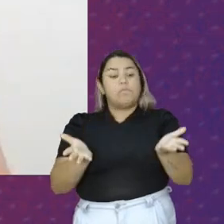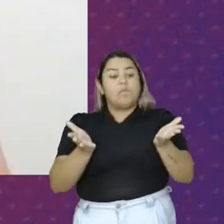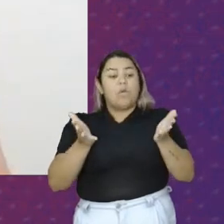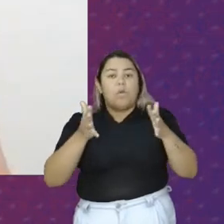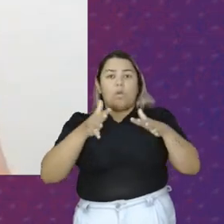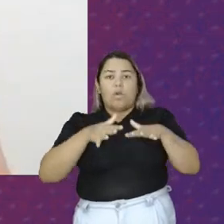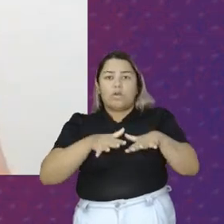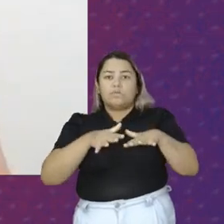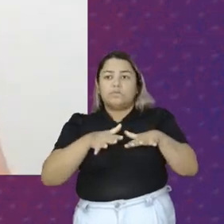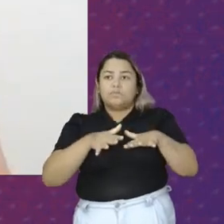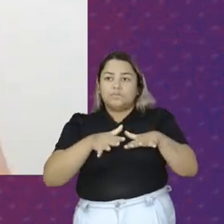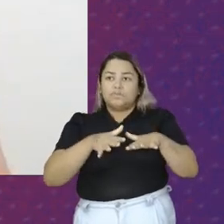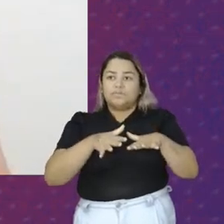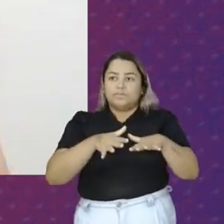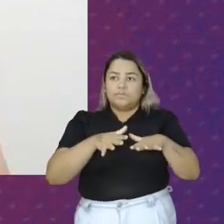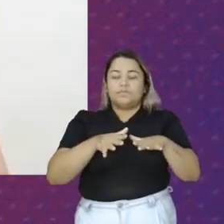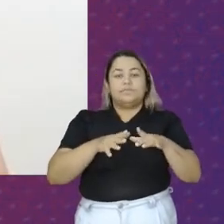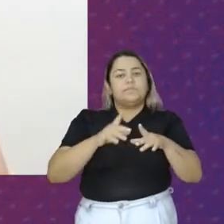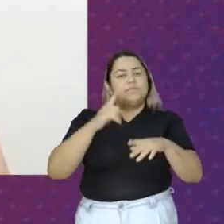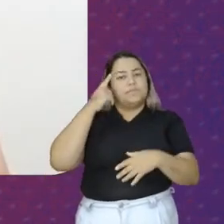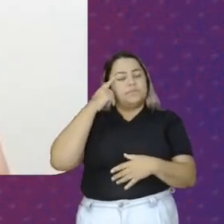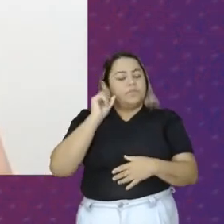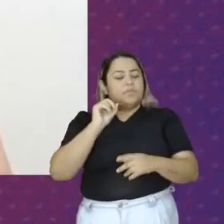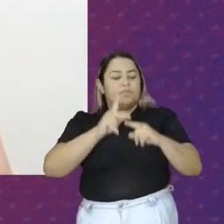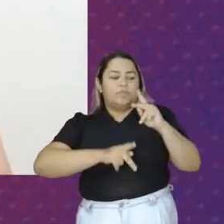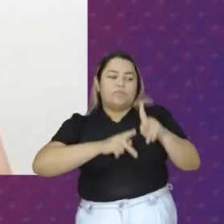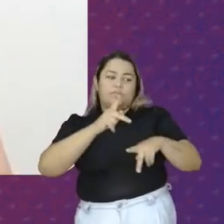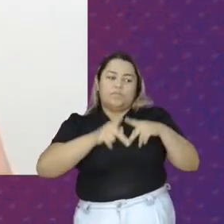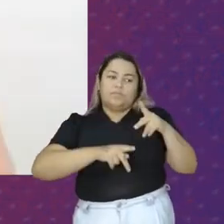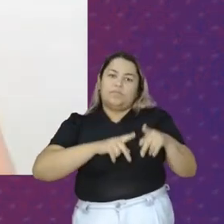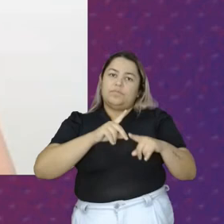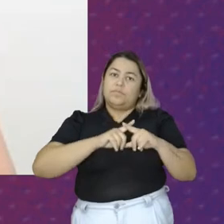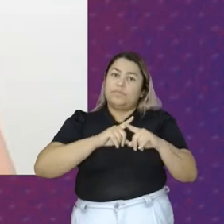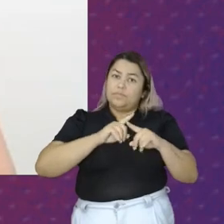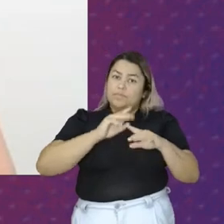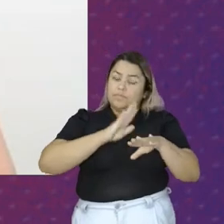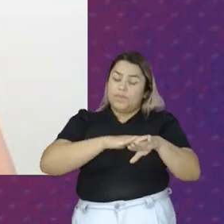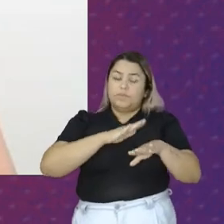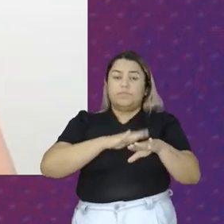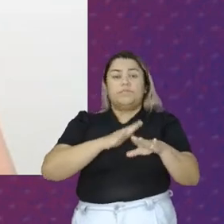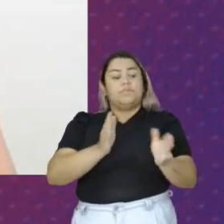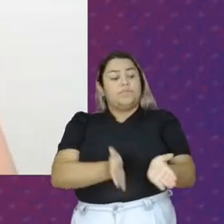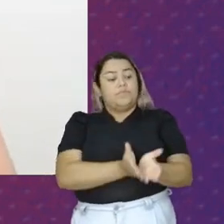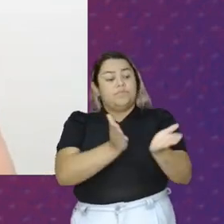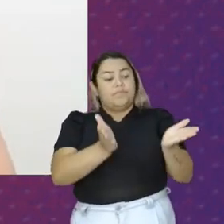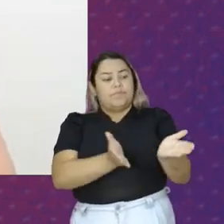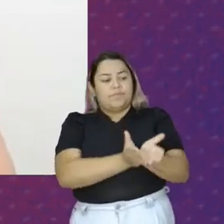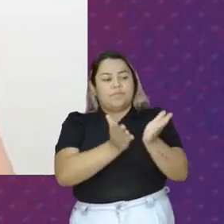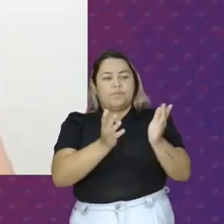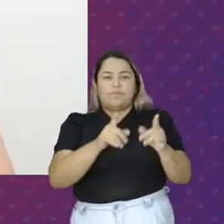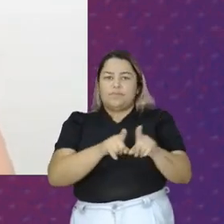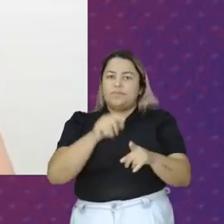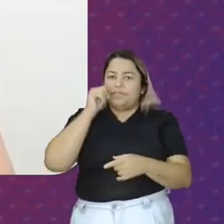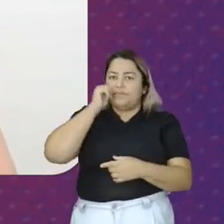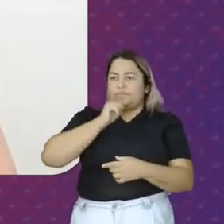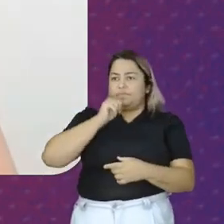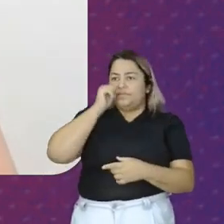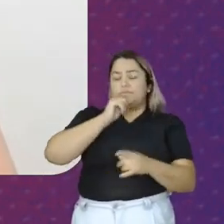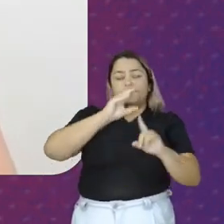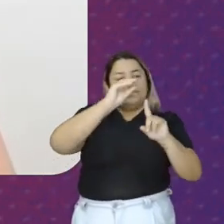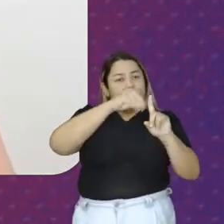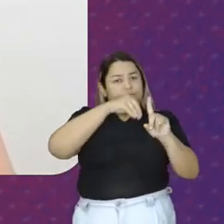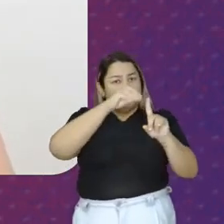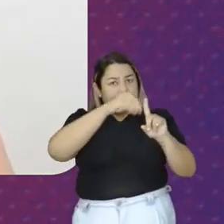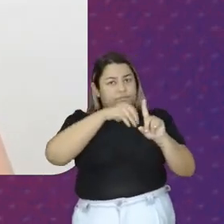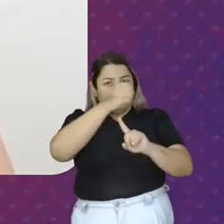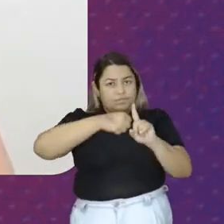acessibilidade. Vamos pensar na população mais pobre do nosso país, as mulheres que vivem em situação de